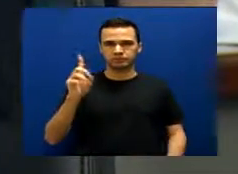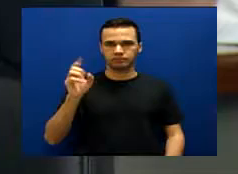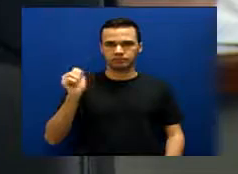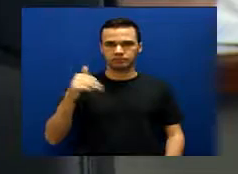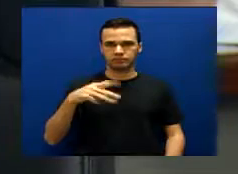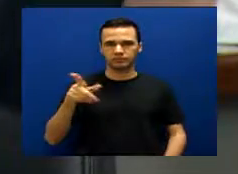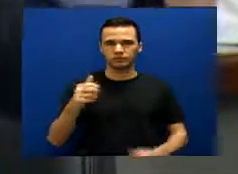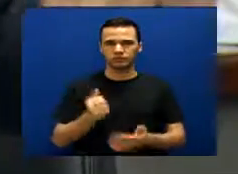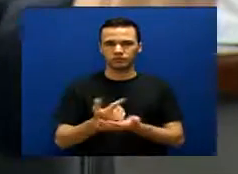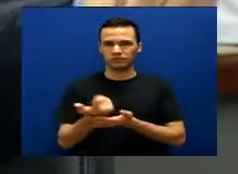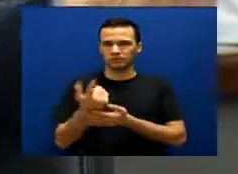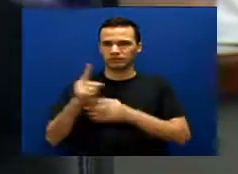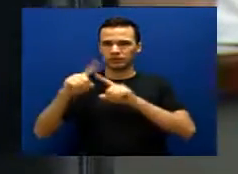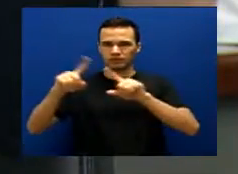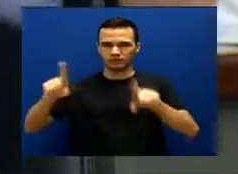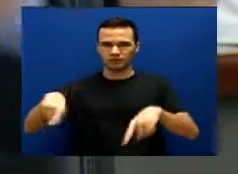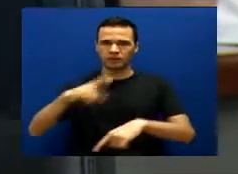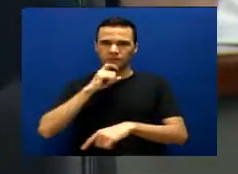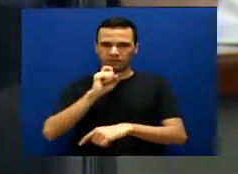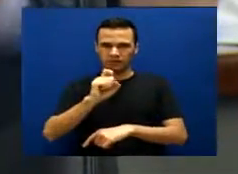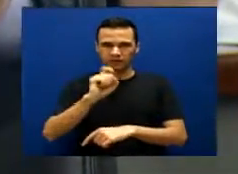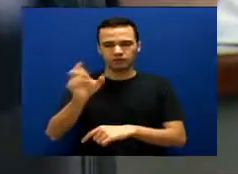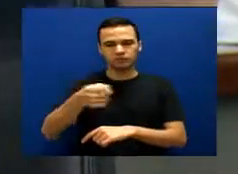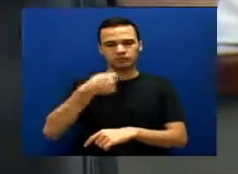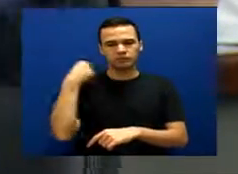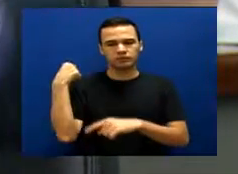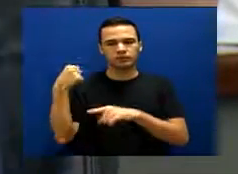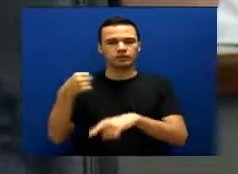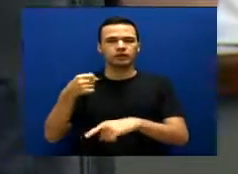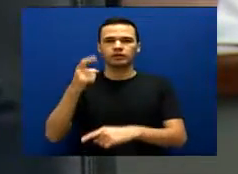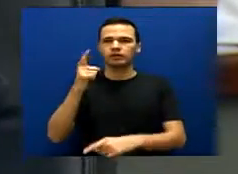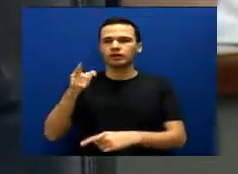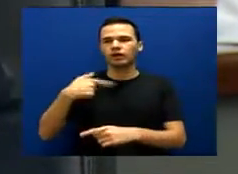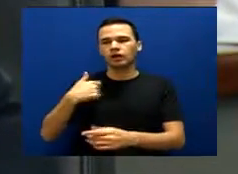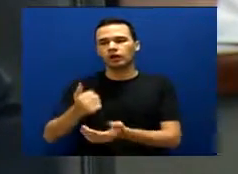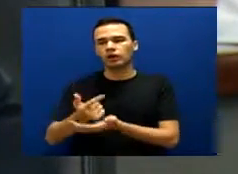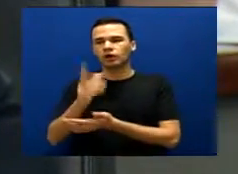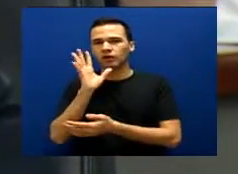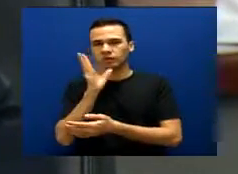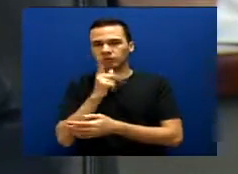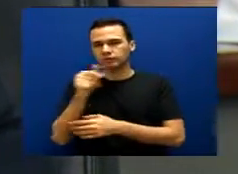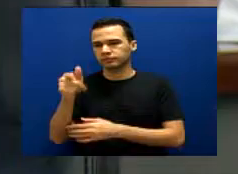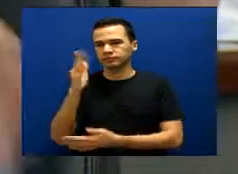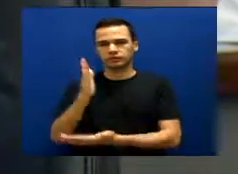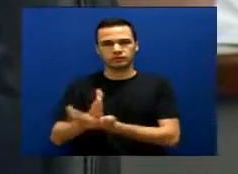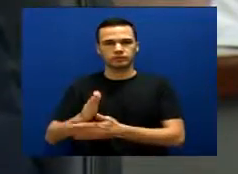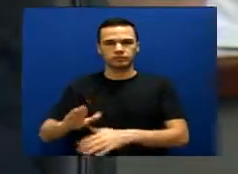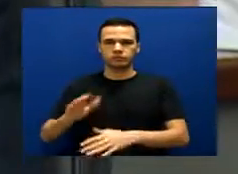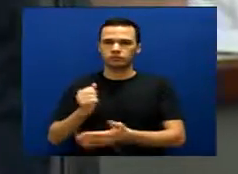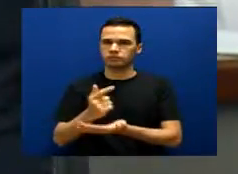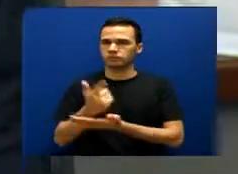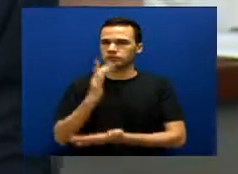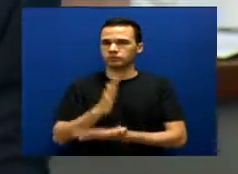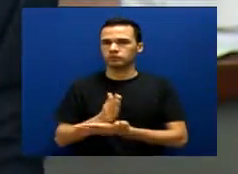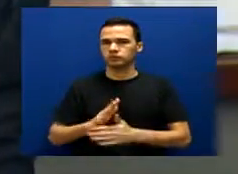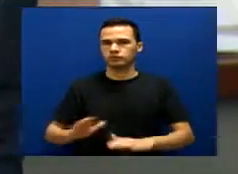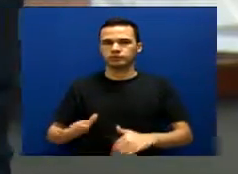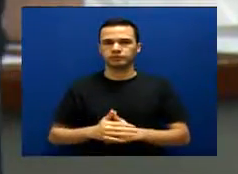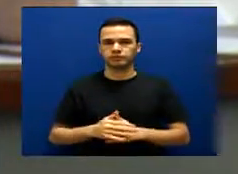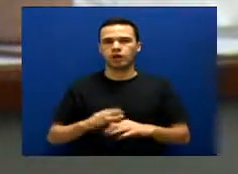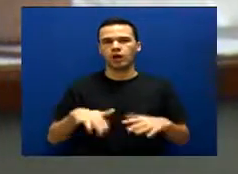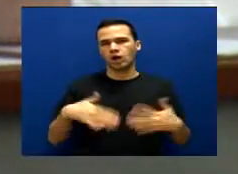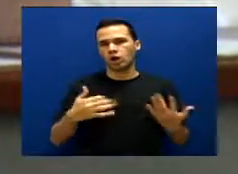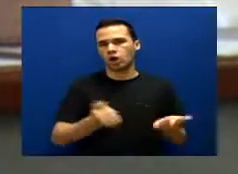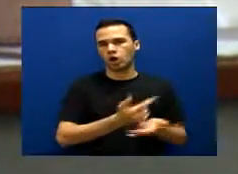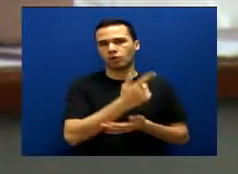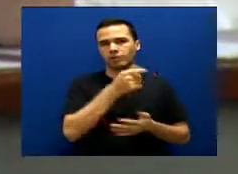eu compro uma geladeira, ou eu compro alguma coisa e atrasa 3 dias, eu nunca mais compro naquele lugar. Se eu, por exemplo, compro um